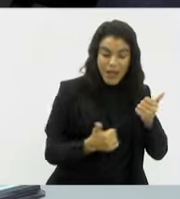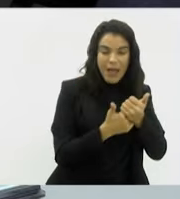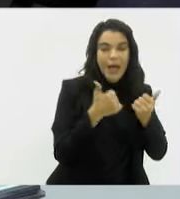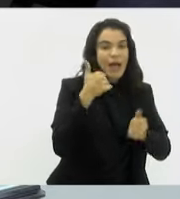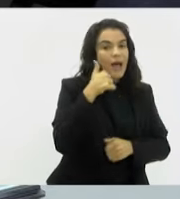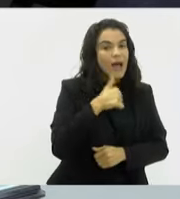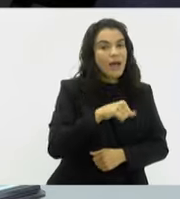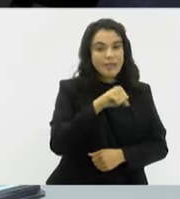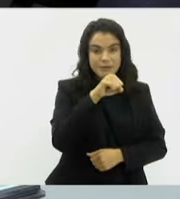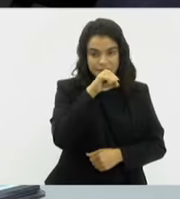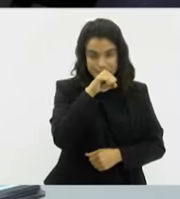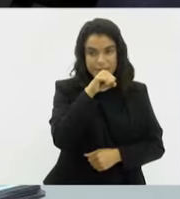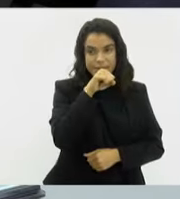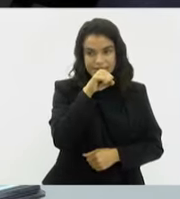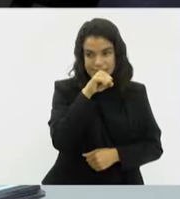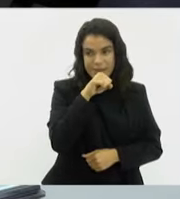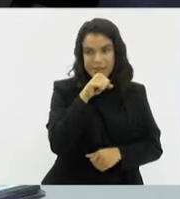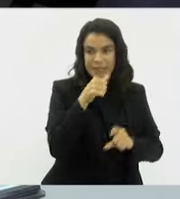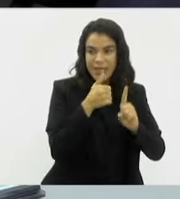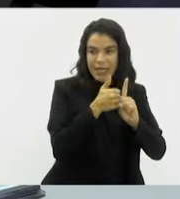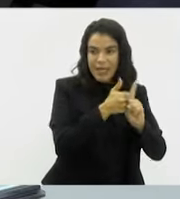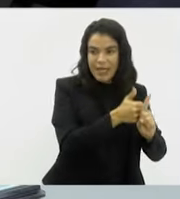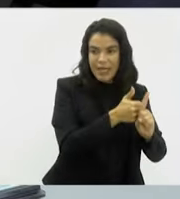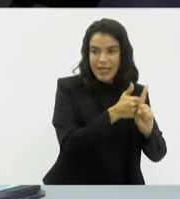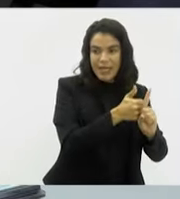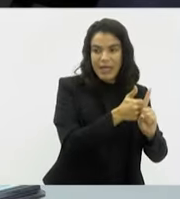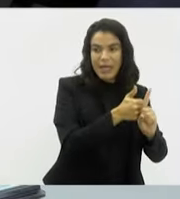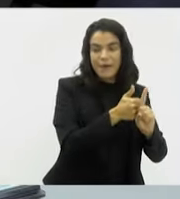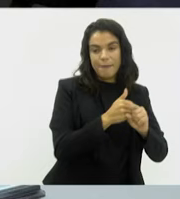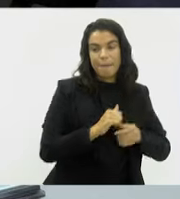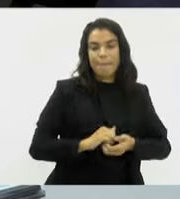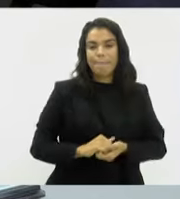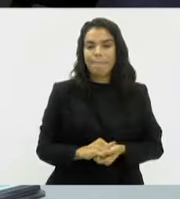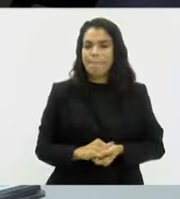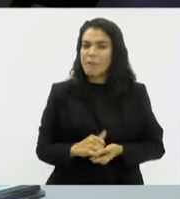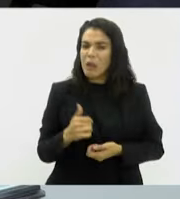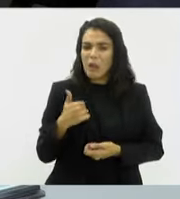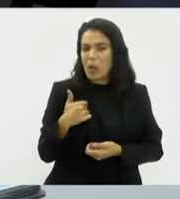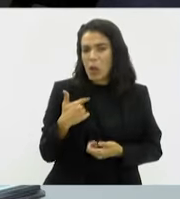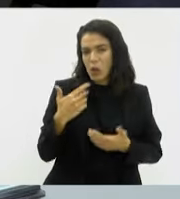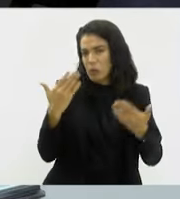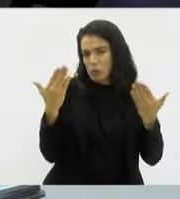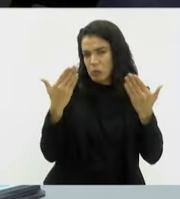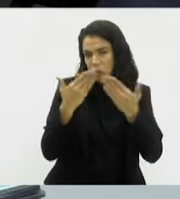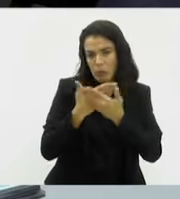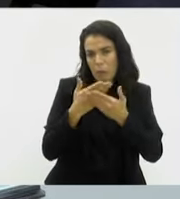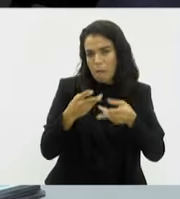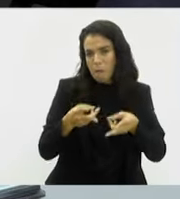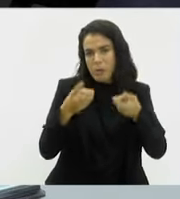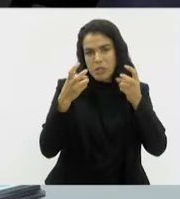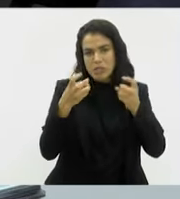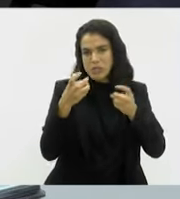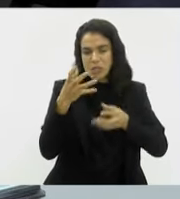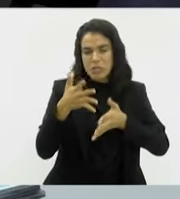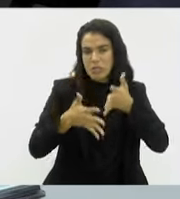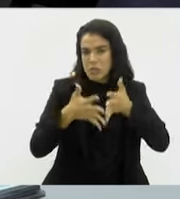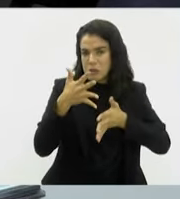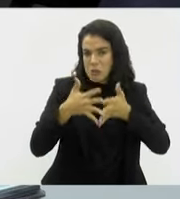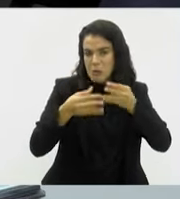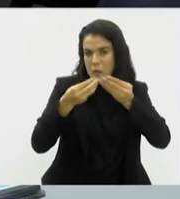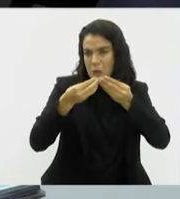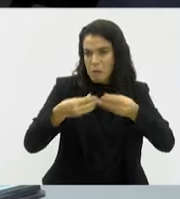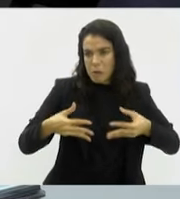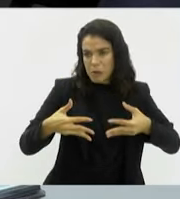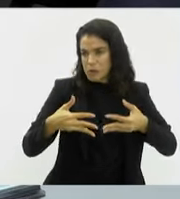mães, né? Então, não vejo prejudicabilidade, né, na tramitação do projeto